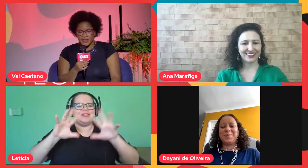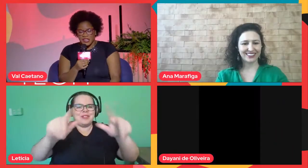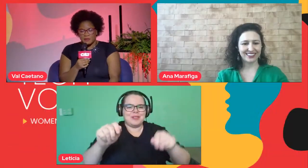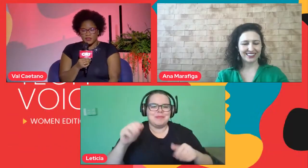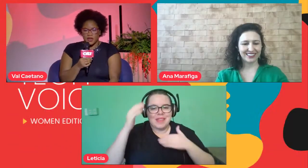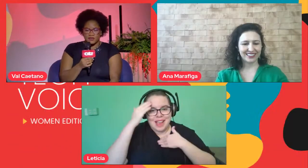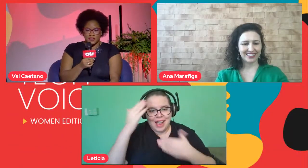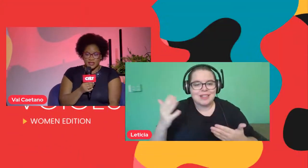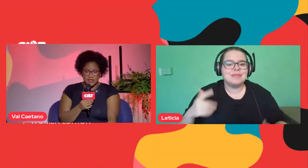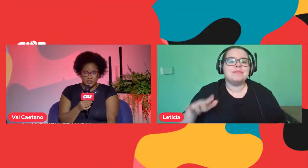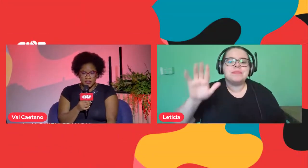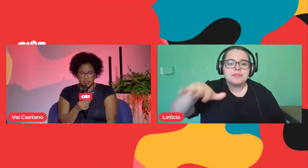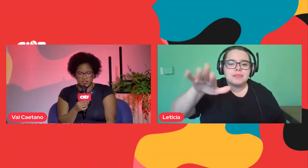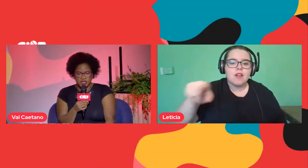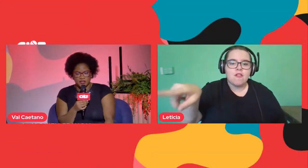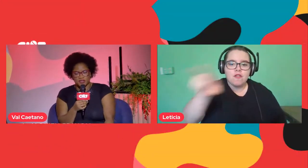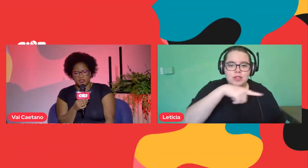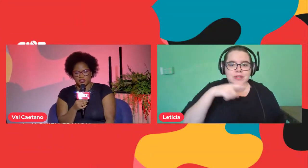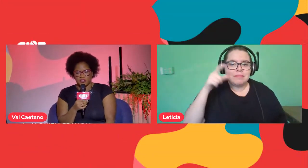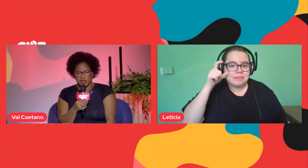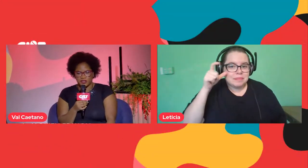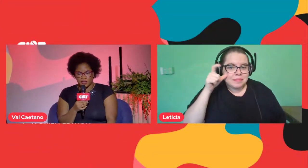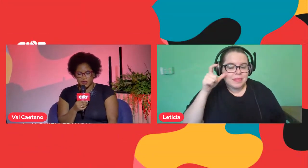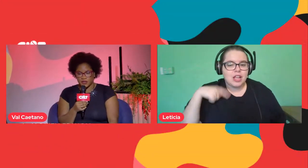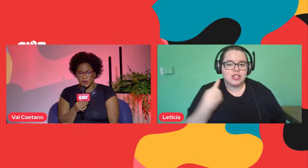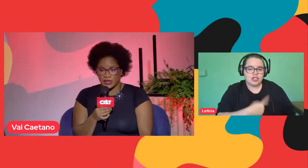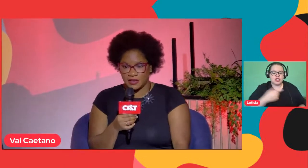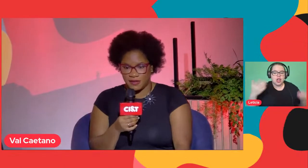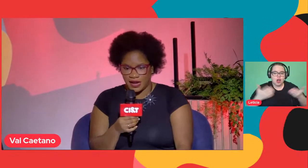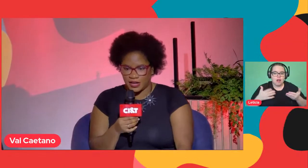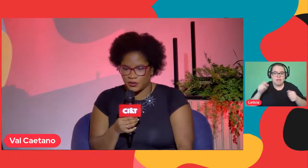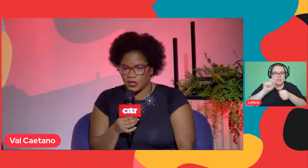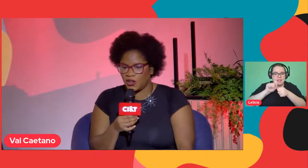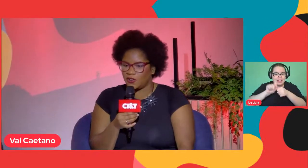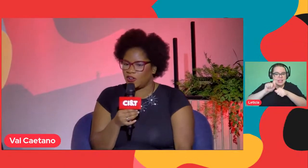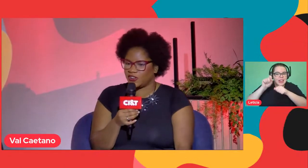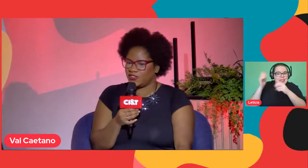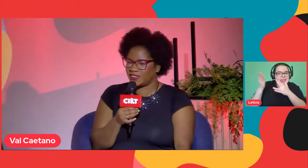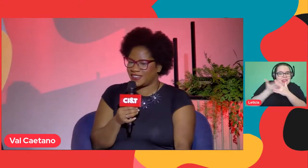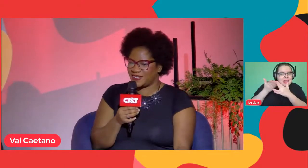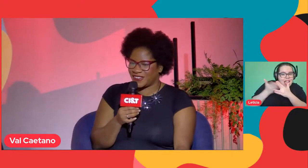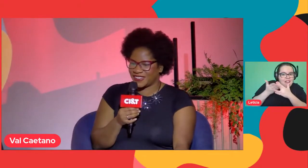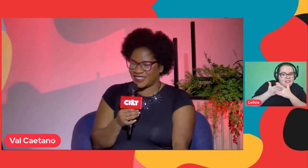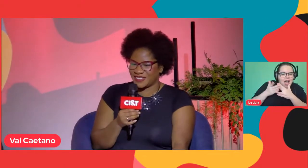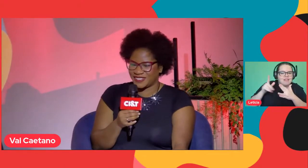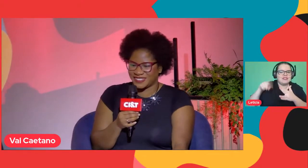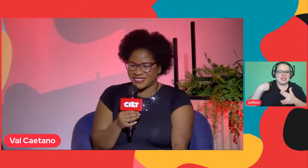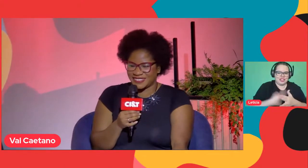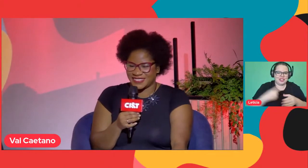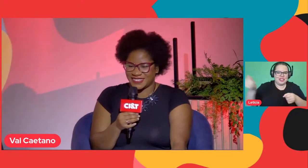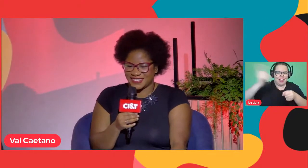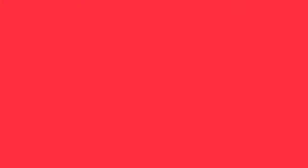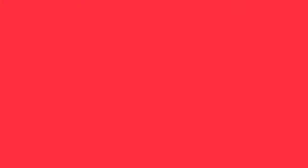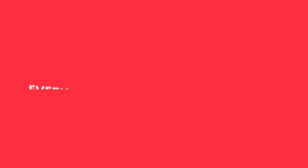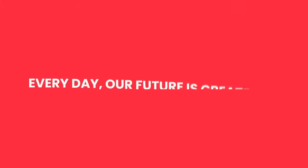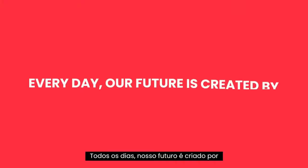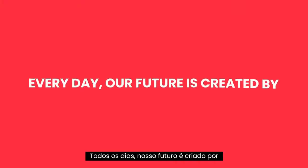Obrigada. Tchau, tchau. Obrigada. Pessoal, e vocês que estão assistindo a gente agora, a gente vai fazer um intervalo e logo, logo a gente está de volta.